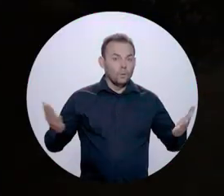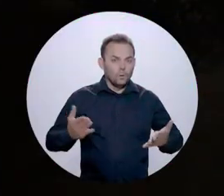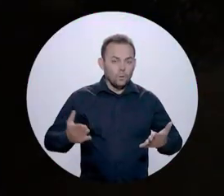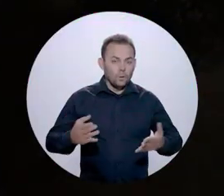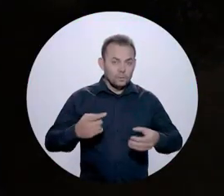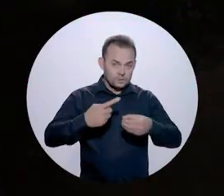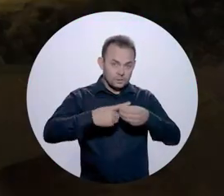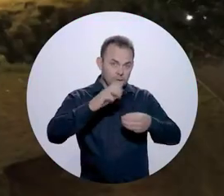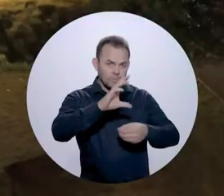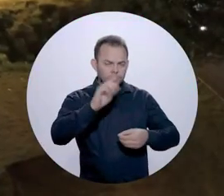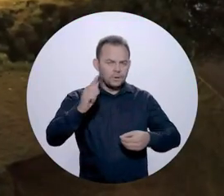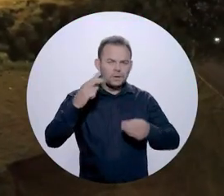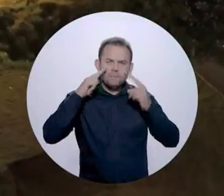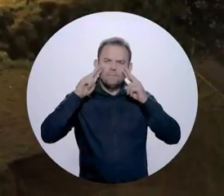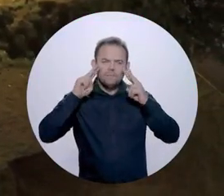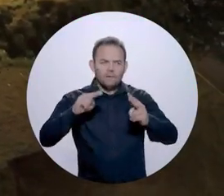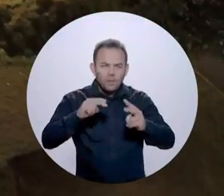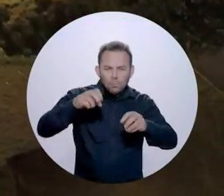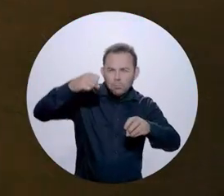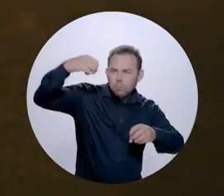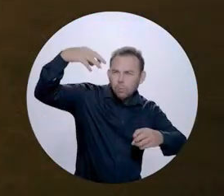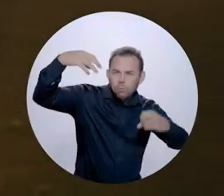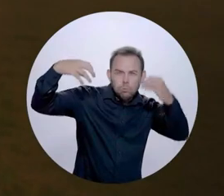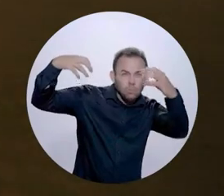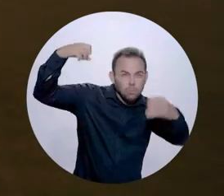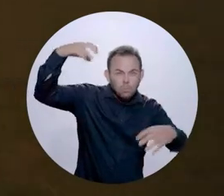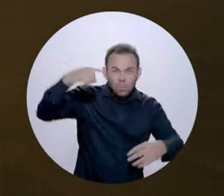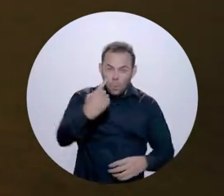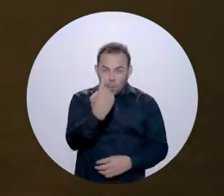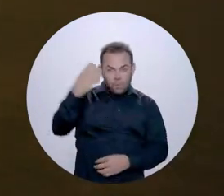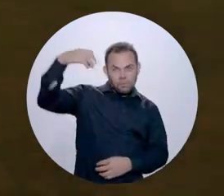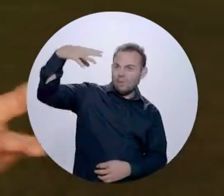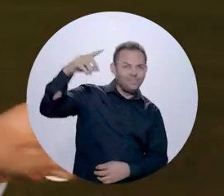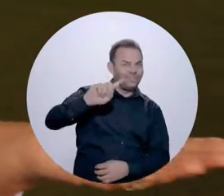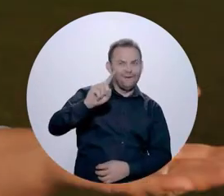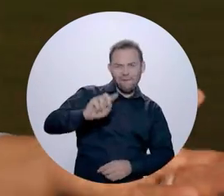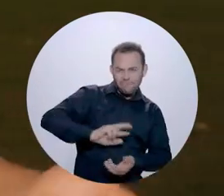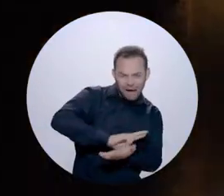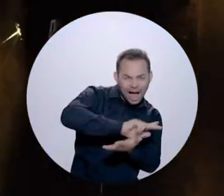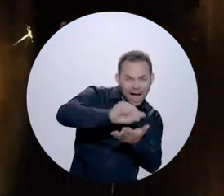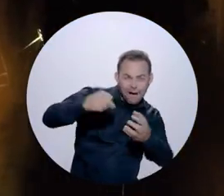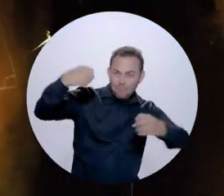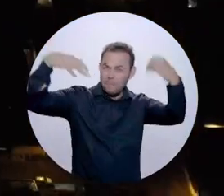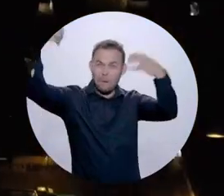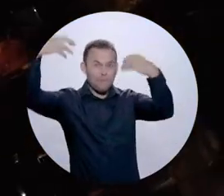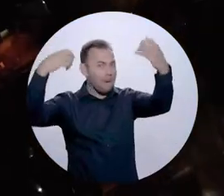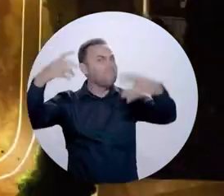Hoje Campo Grande enxerga uma luz. Uma só? Não, várias.